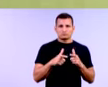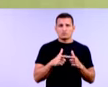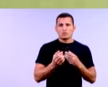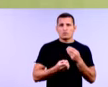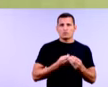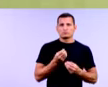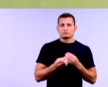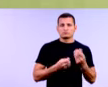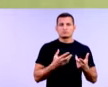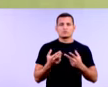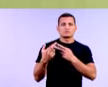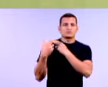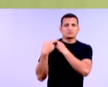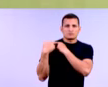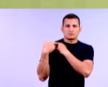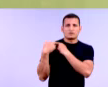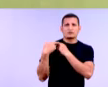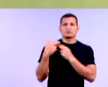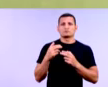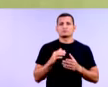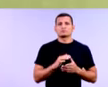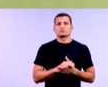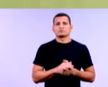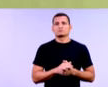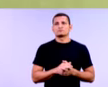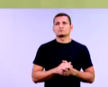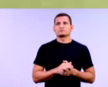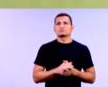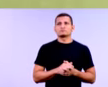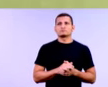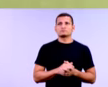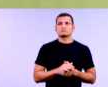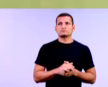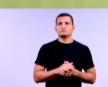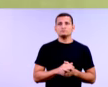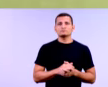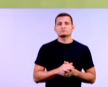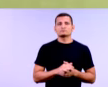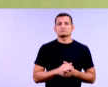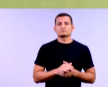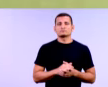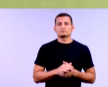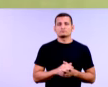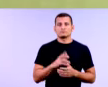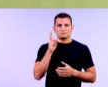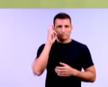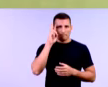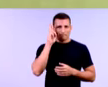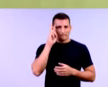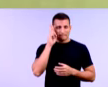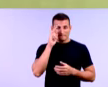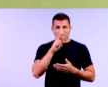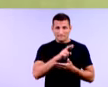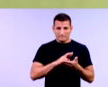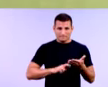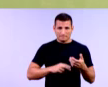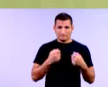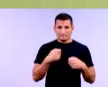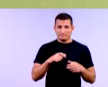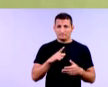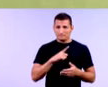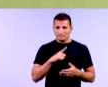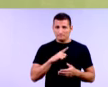as responsabilidades, apontar a devida solução. Lembrando que esse relatório deve conter